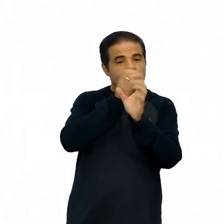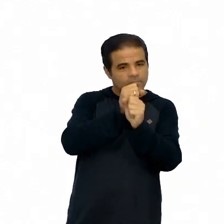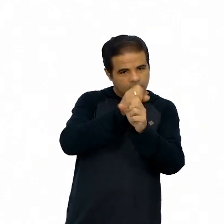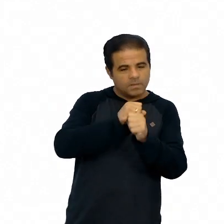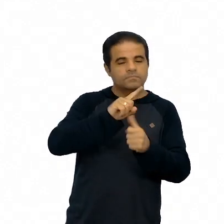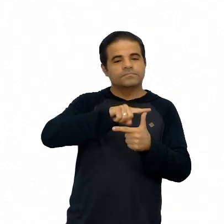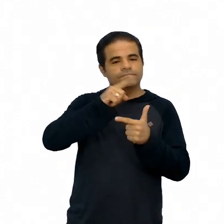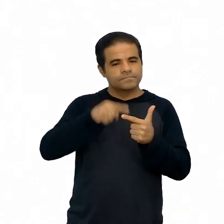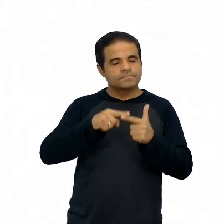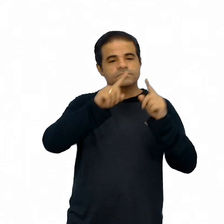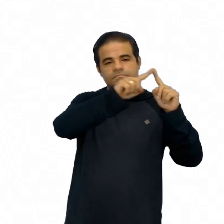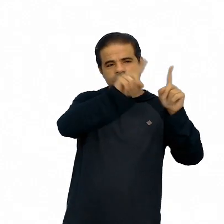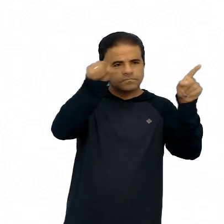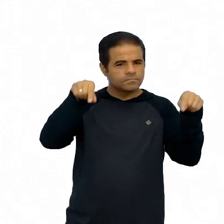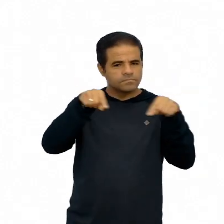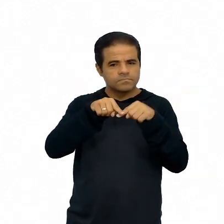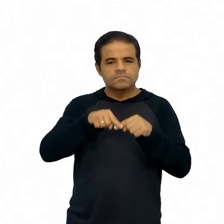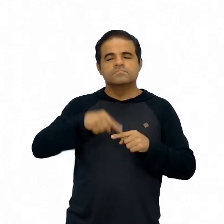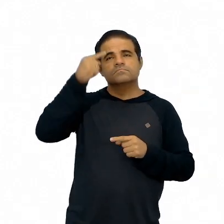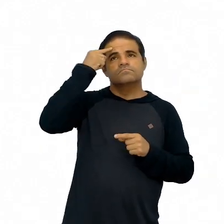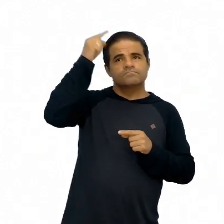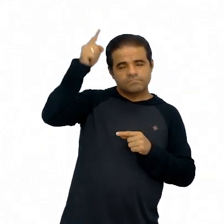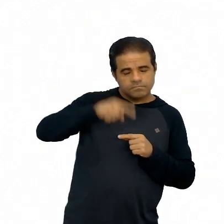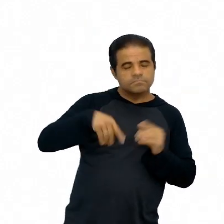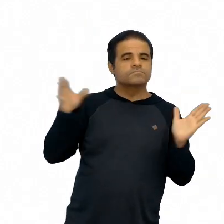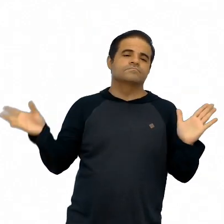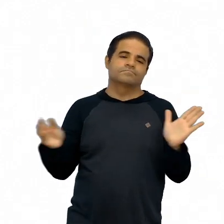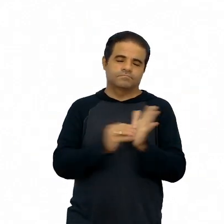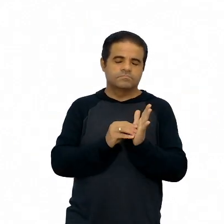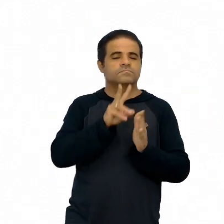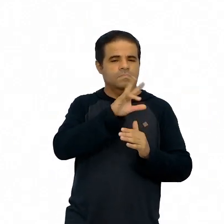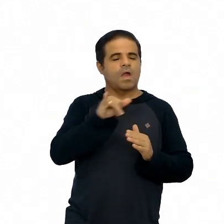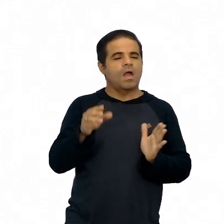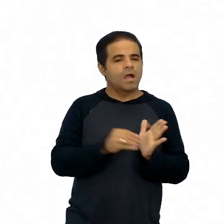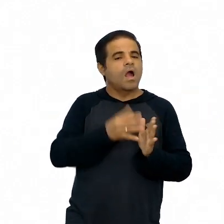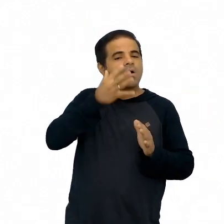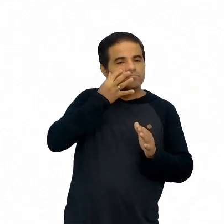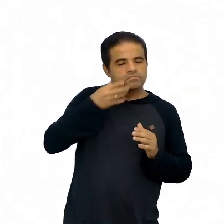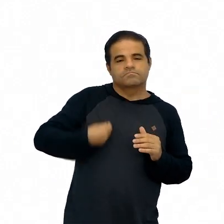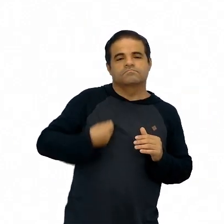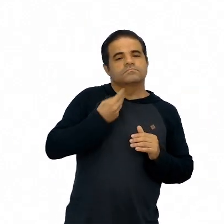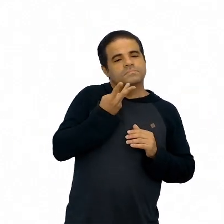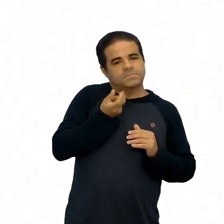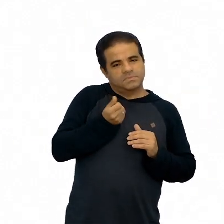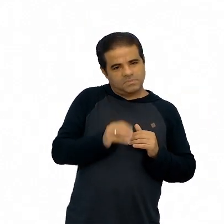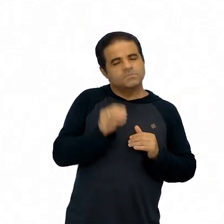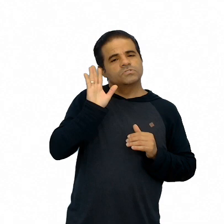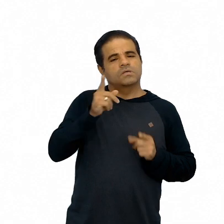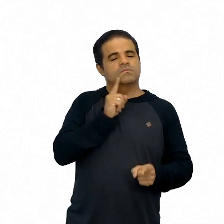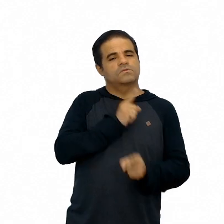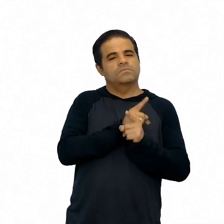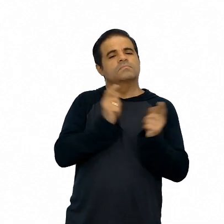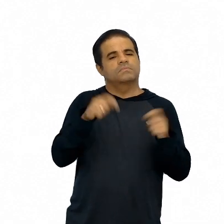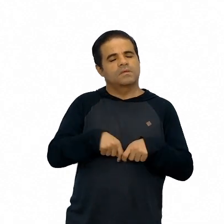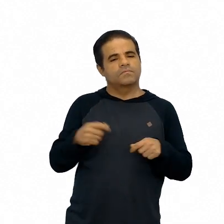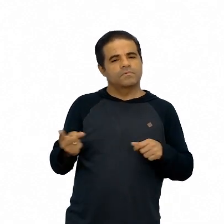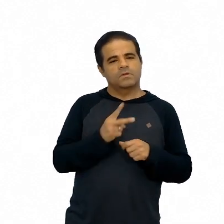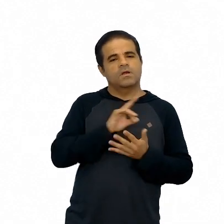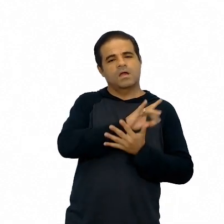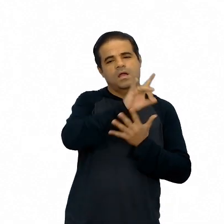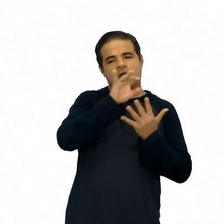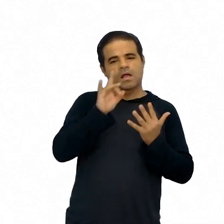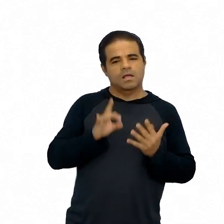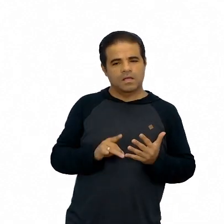um quadrilátero. Então, ele já tem que ter a ideia que um quadrilátero vai dar o quê? 360. Então, ele já consegue descobrir o valor de cada um